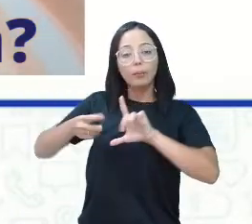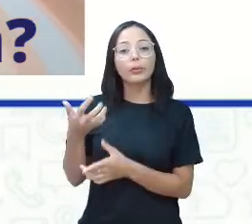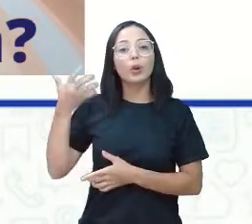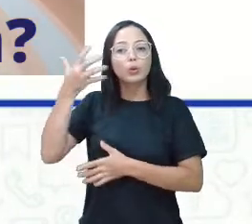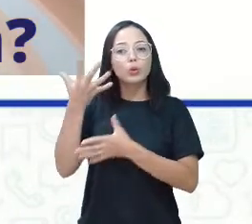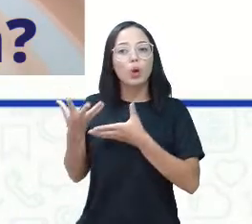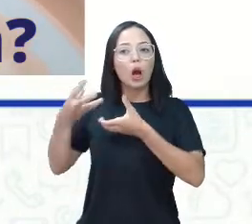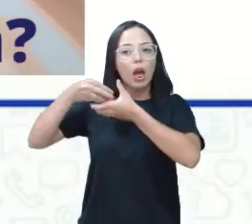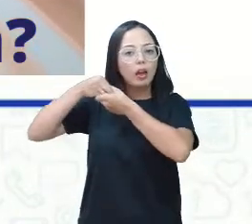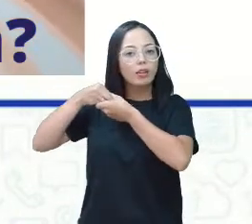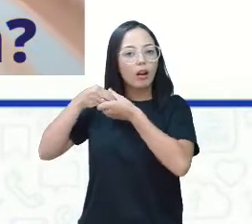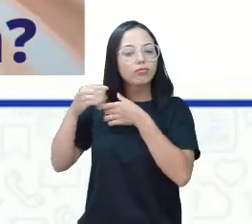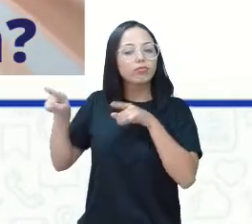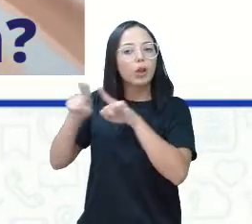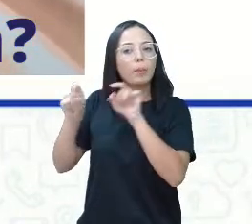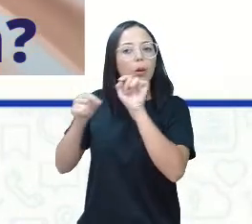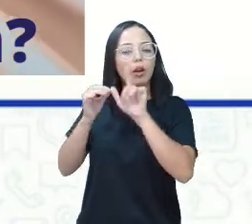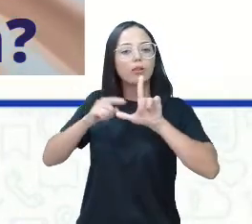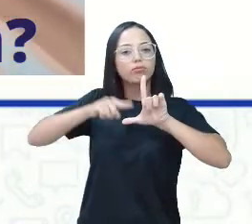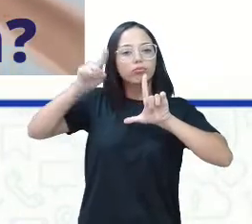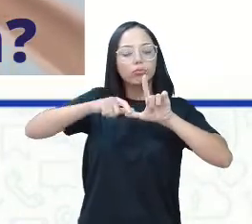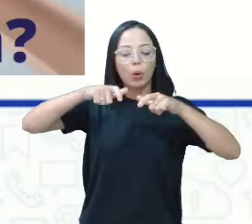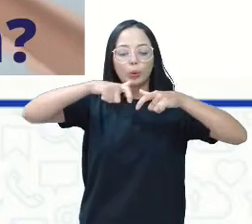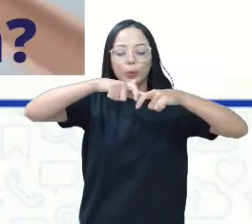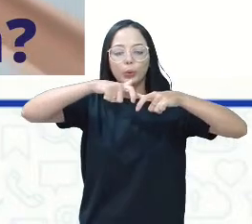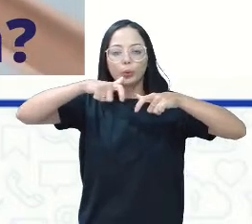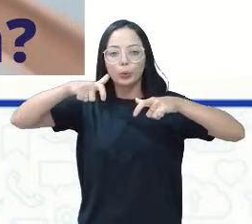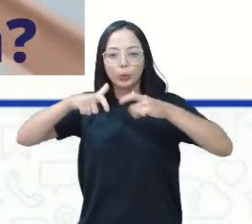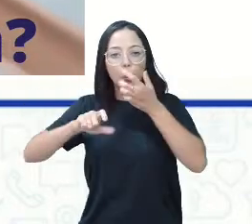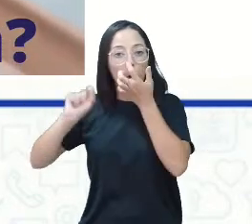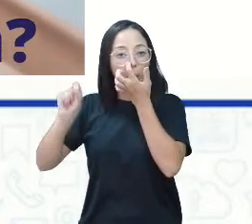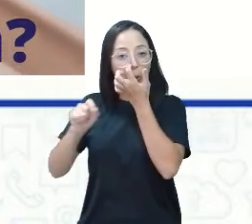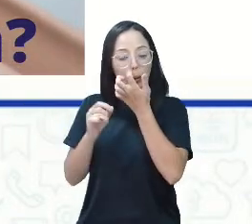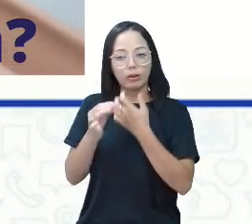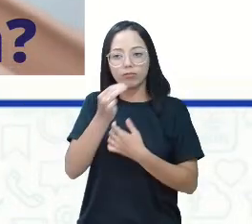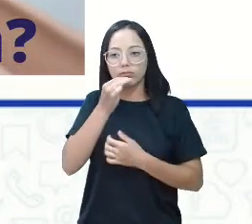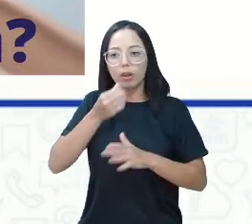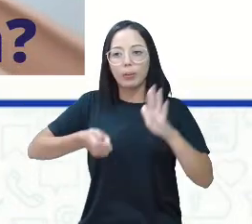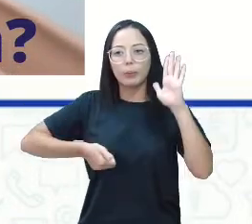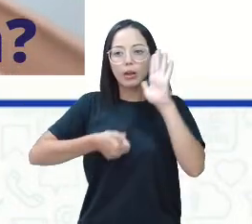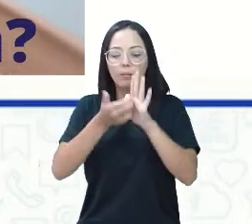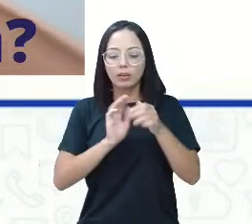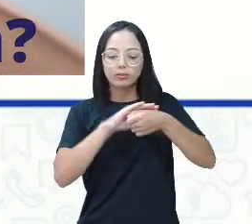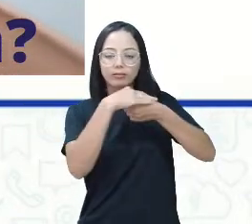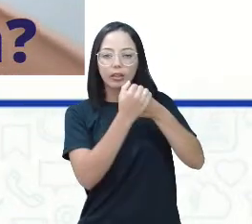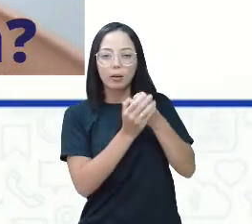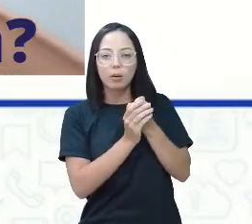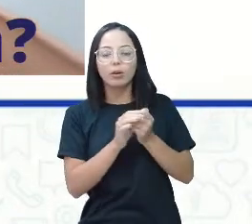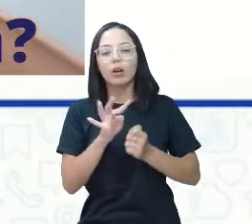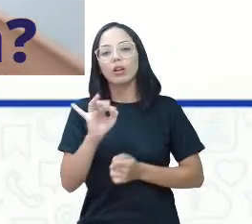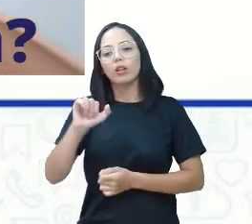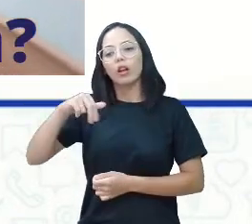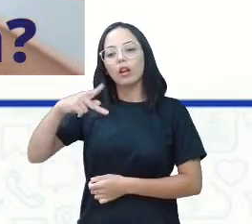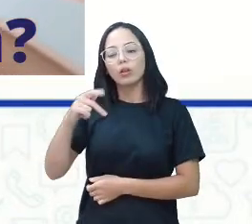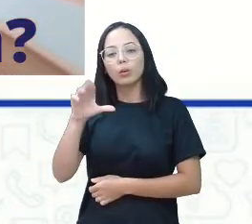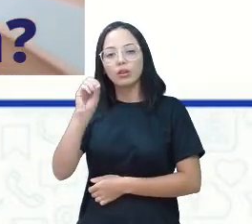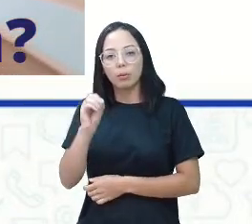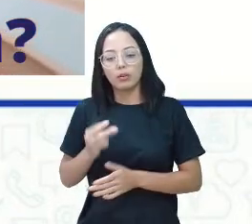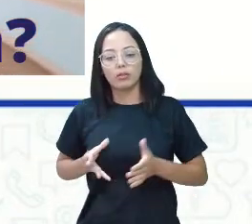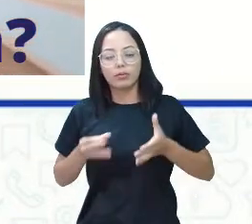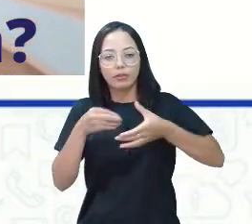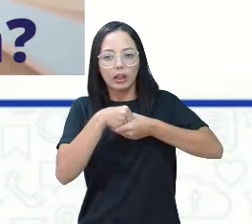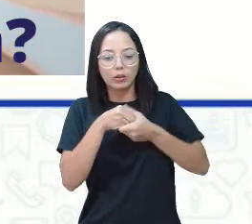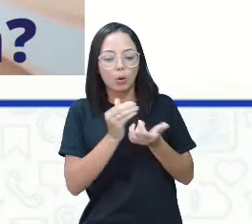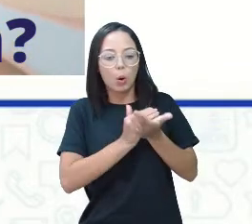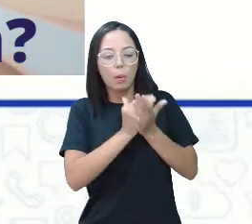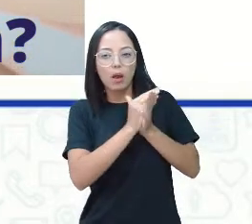no ouvido e é conduzido por meio do canal auditivo, onde alcança primeiro a membrana do tímpano. Assim que a membrana do tímpano